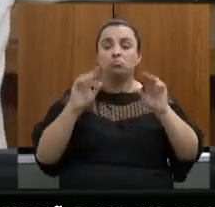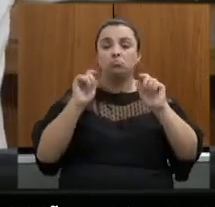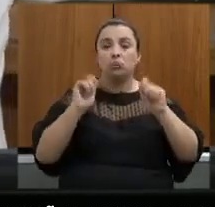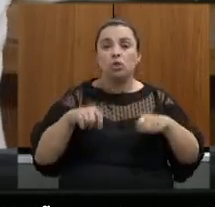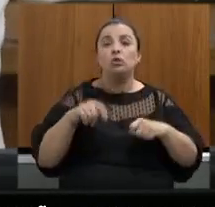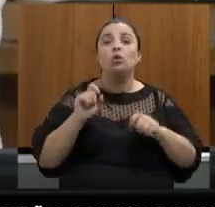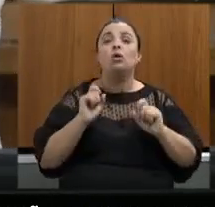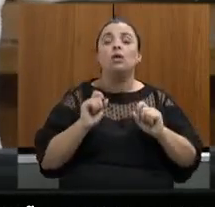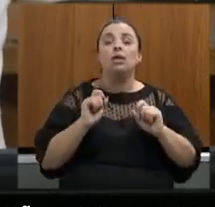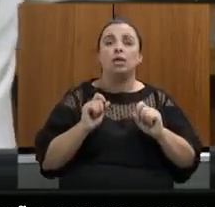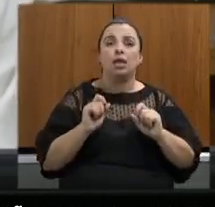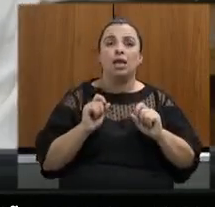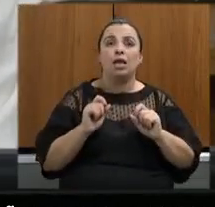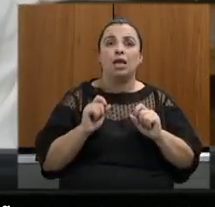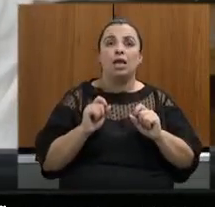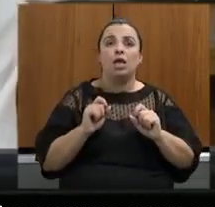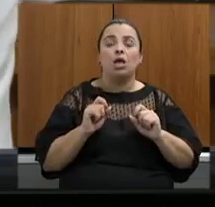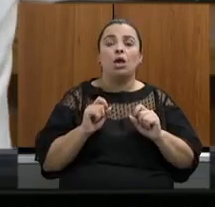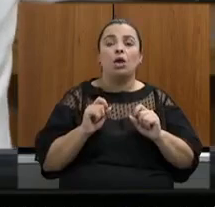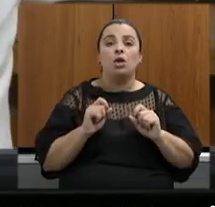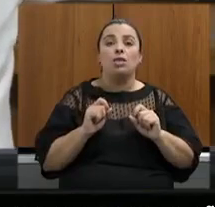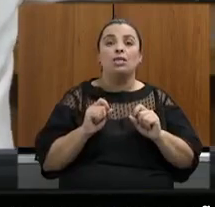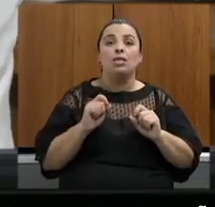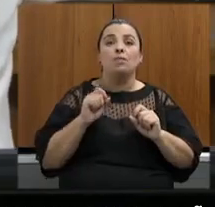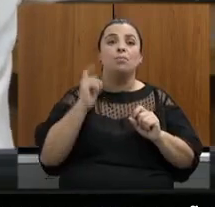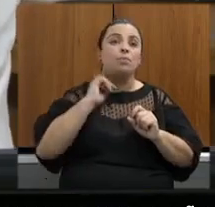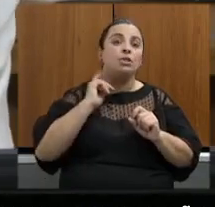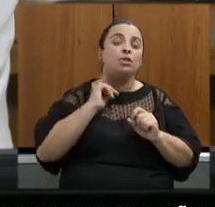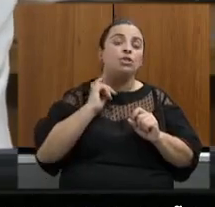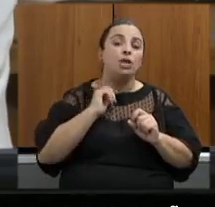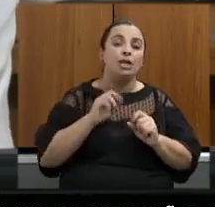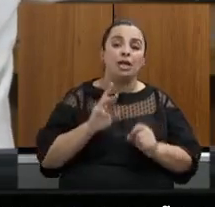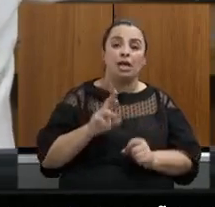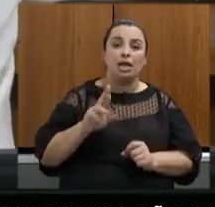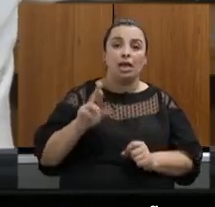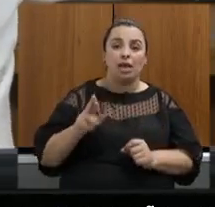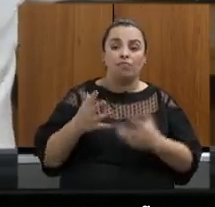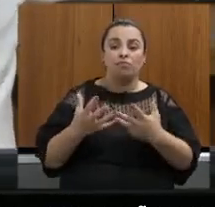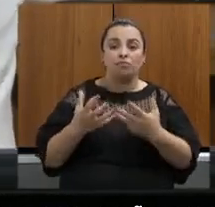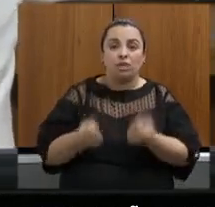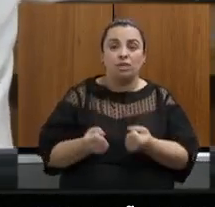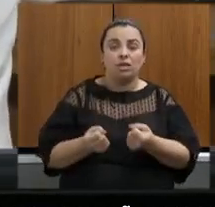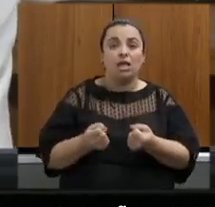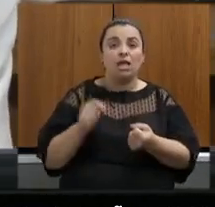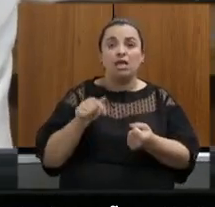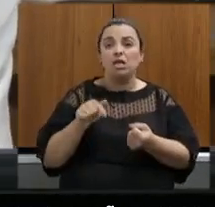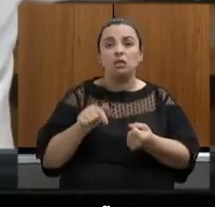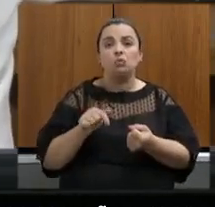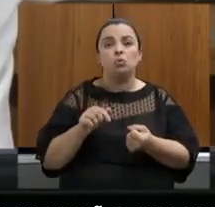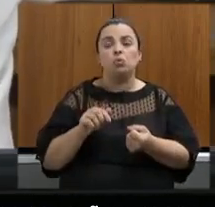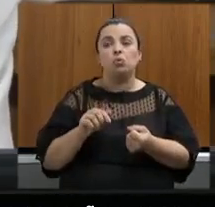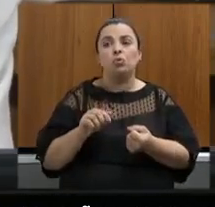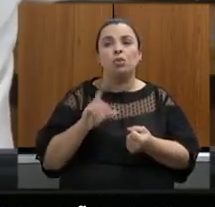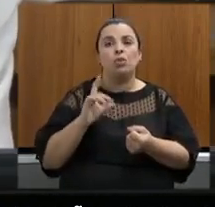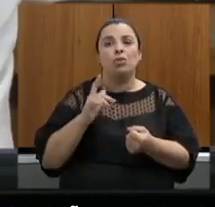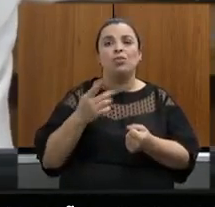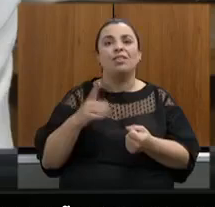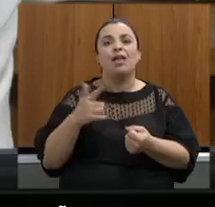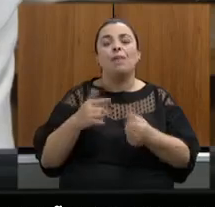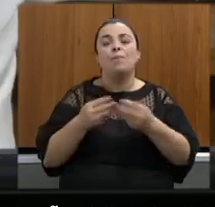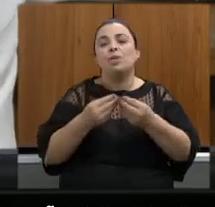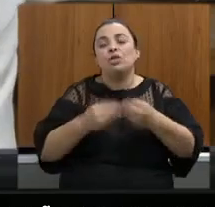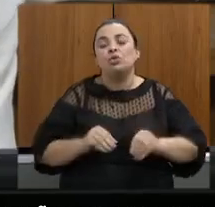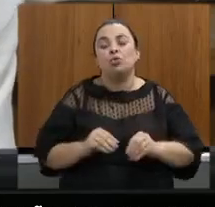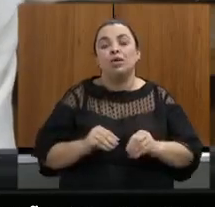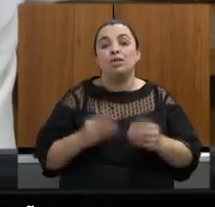do Estado de Minas Gerais para a eventual adesão ao regime de recuperação fiscal não traz nenhum efeito imediato para os